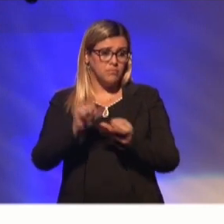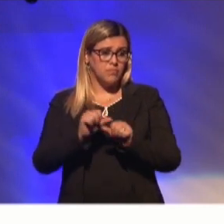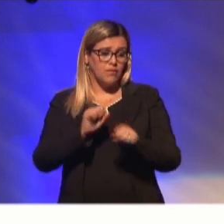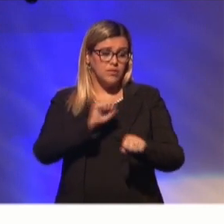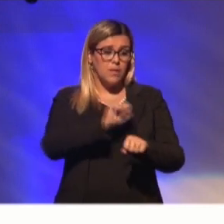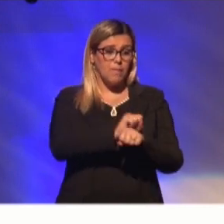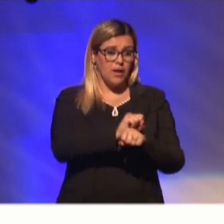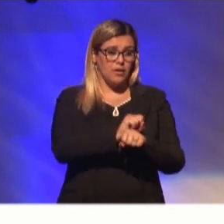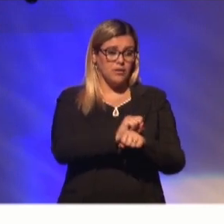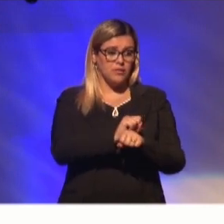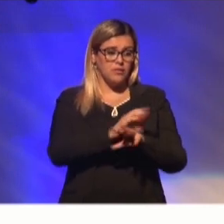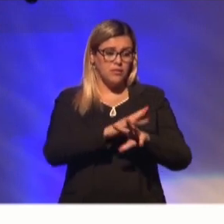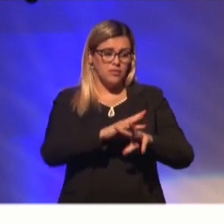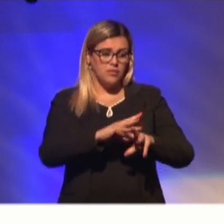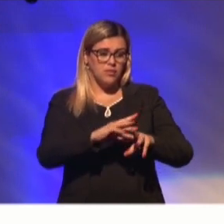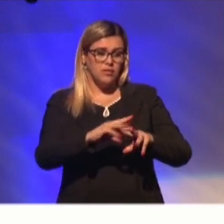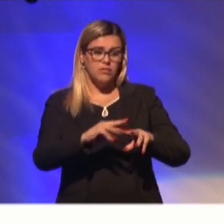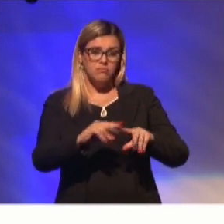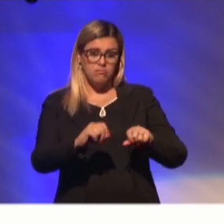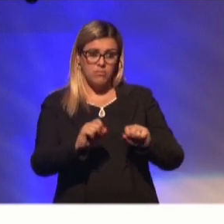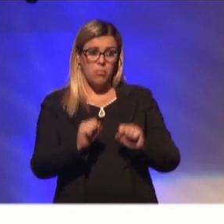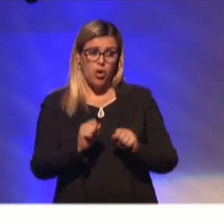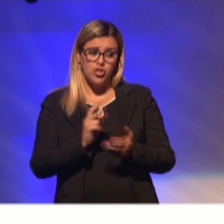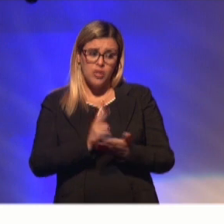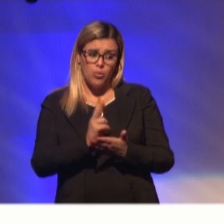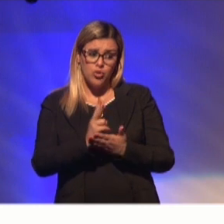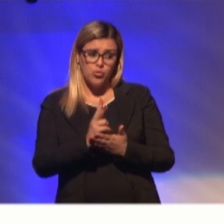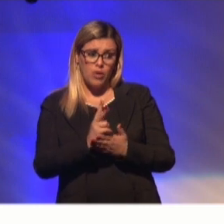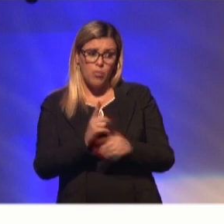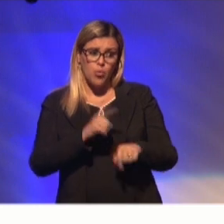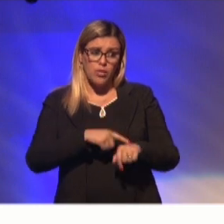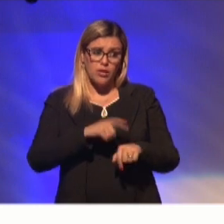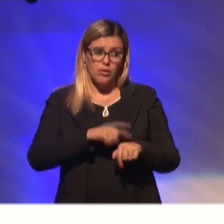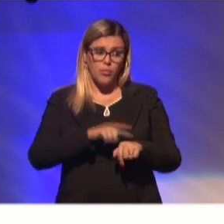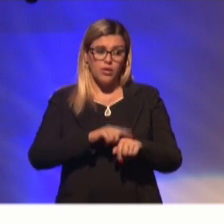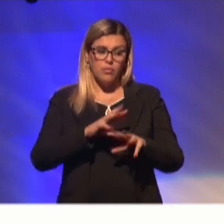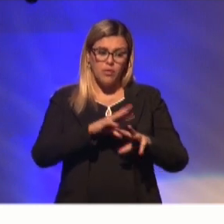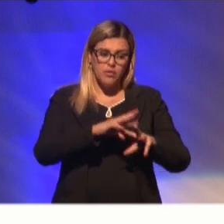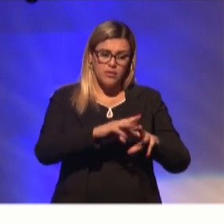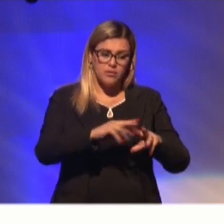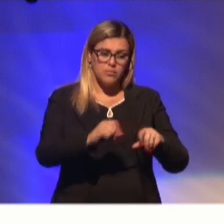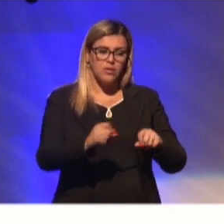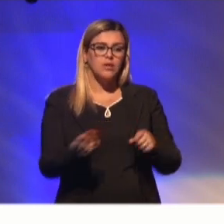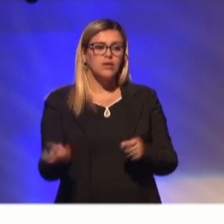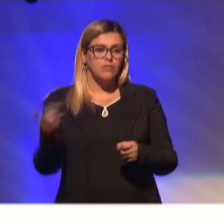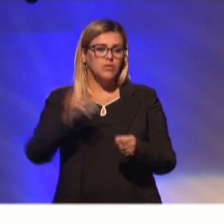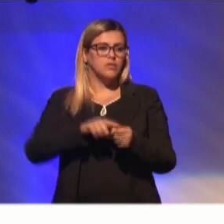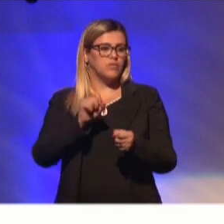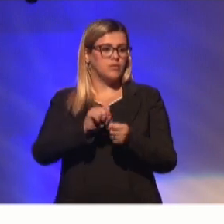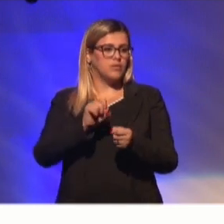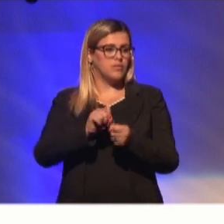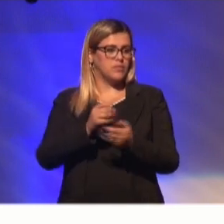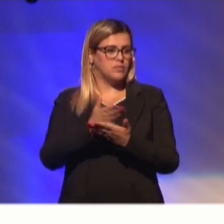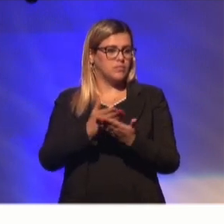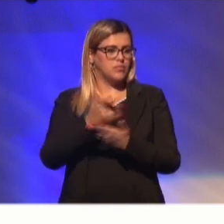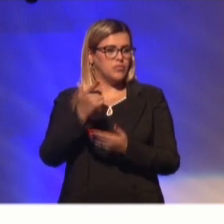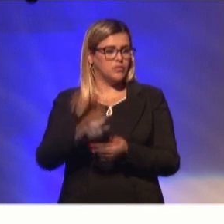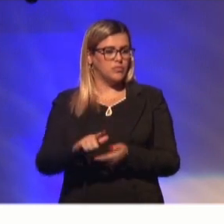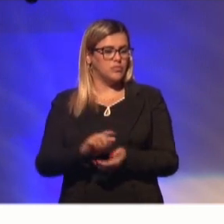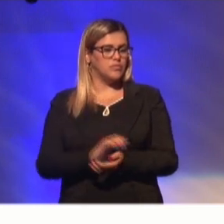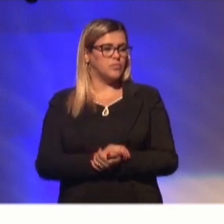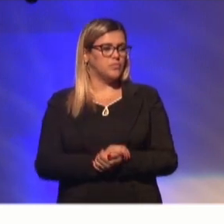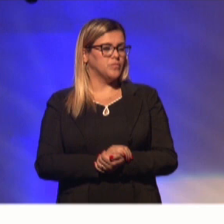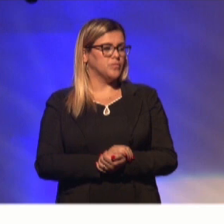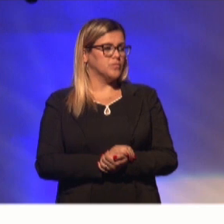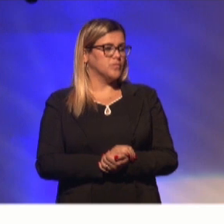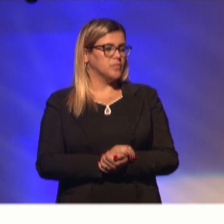interrompe ali, os sintomas podem até persistir por algum tempo, mas logo eles já